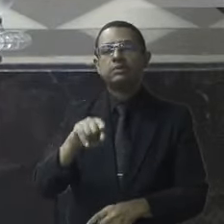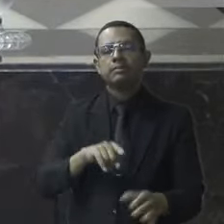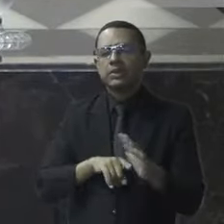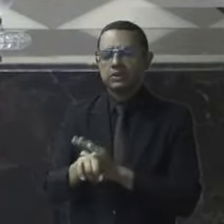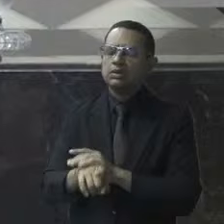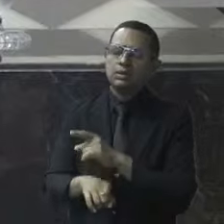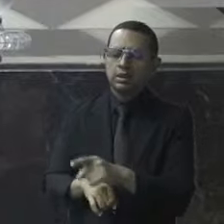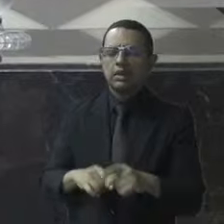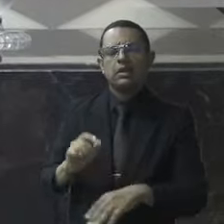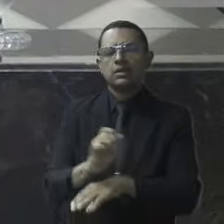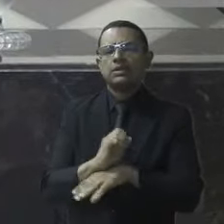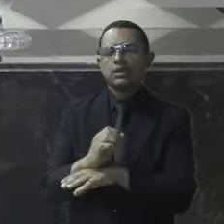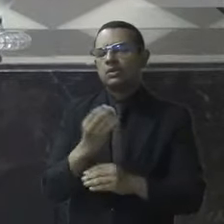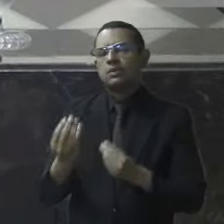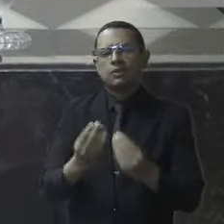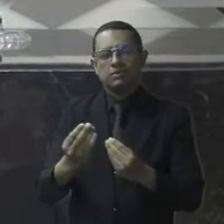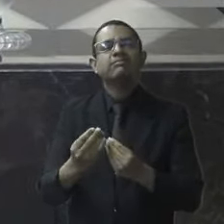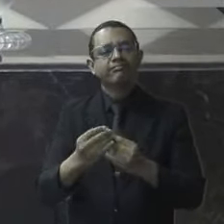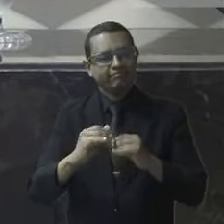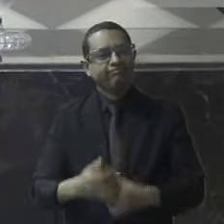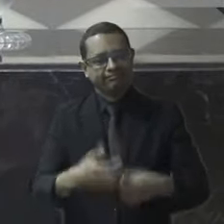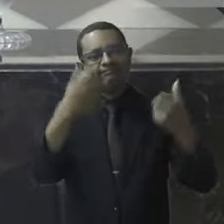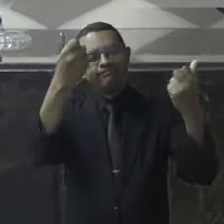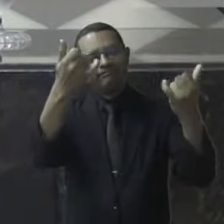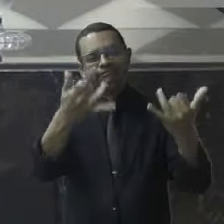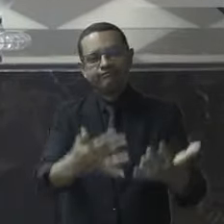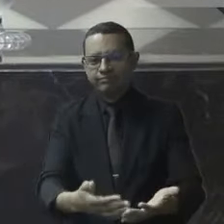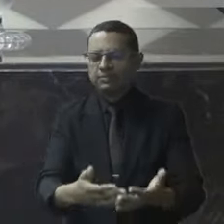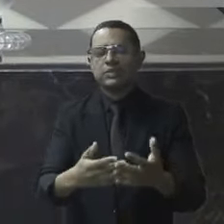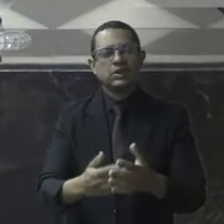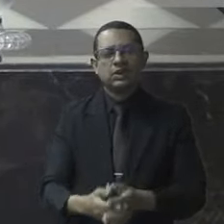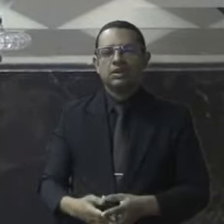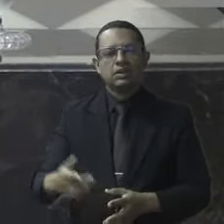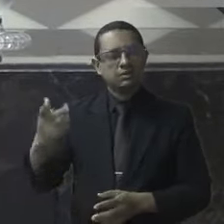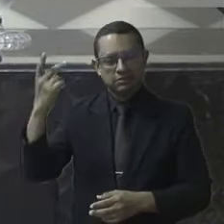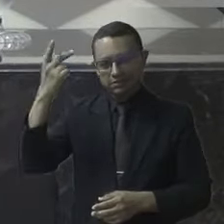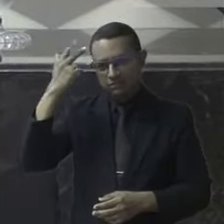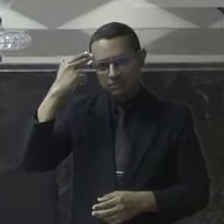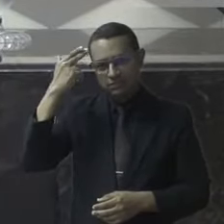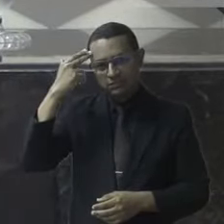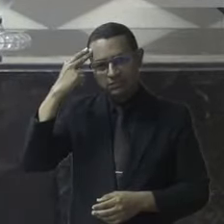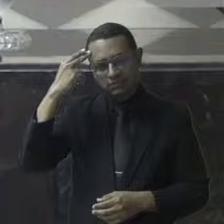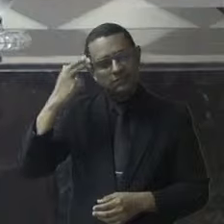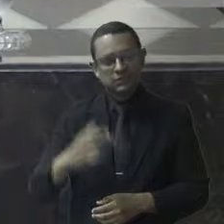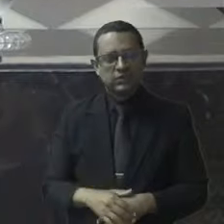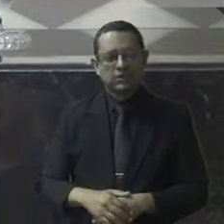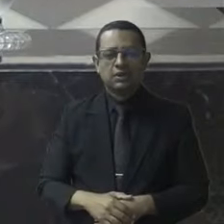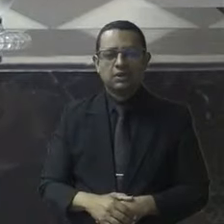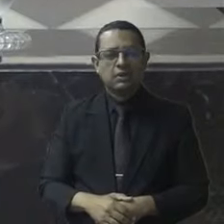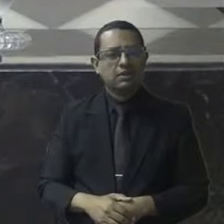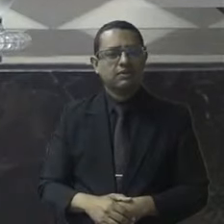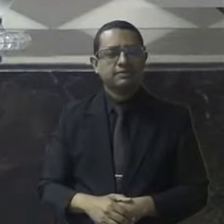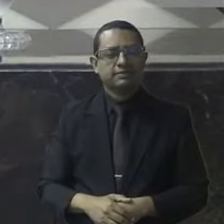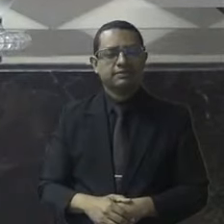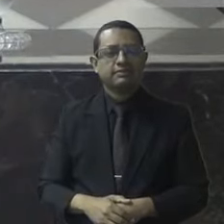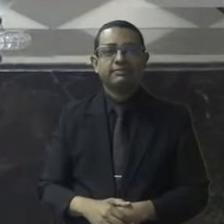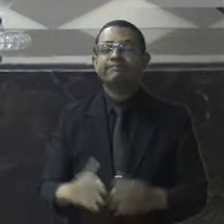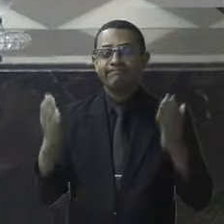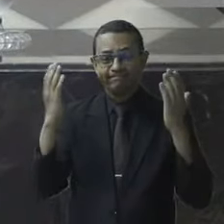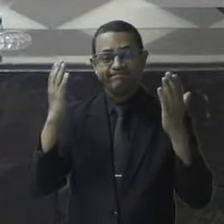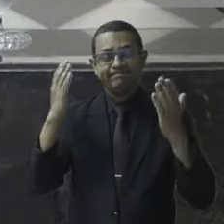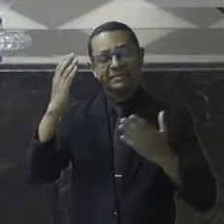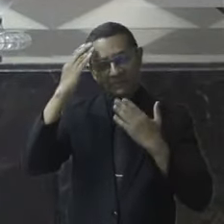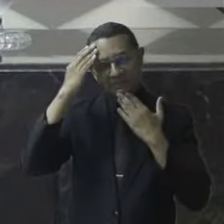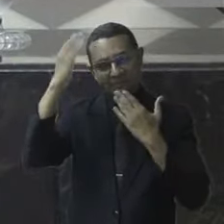a Deus, nós informamos que estava tudo transcorrendo em perfeita normalidade. Graças a